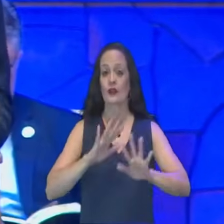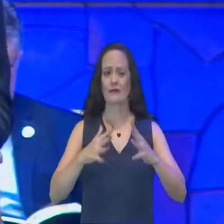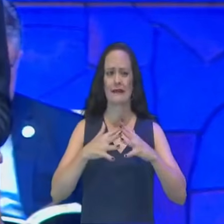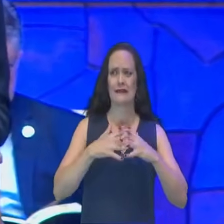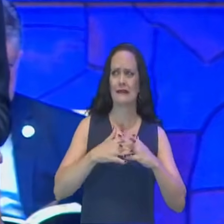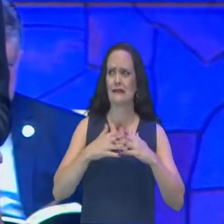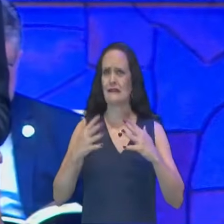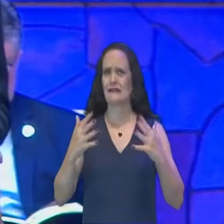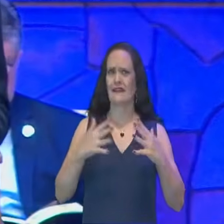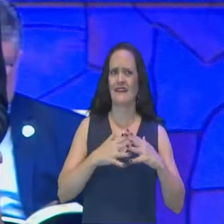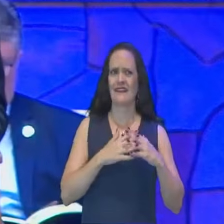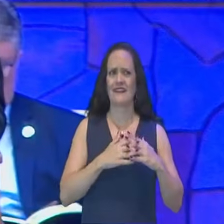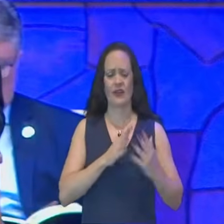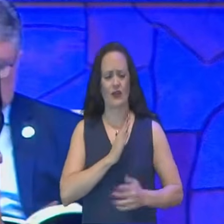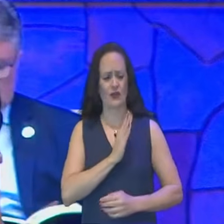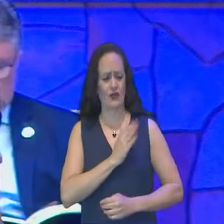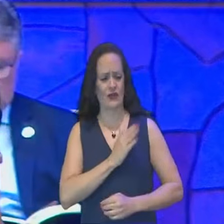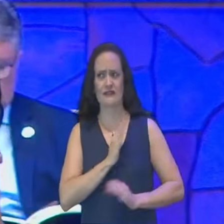coração dividido,